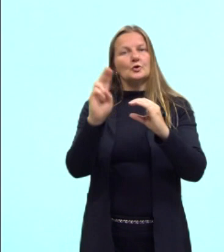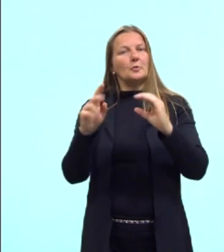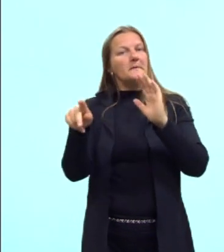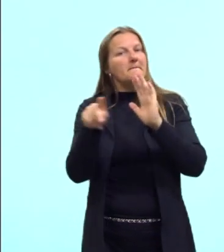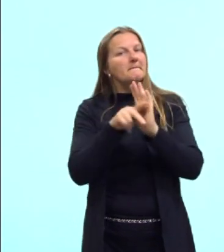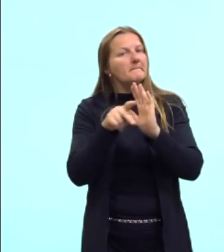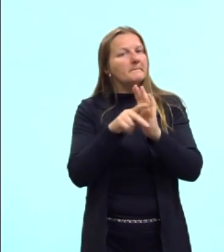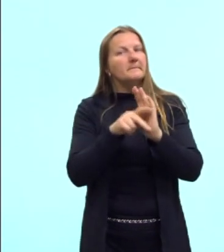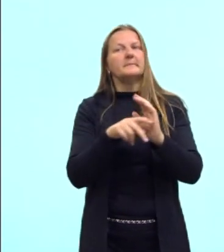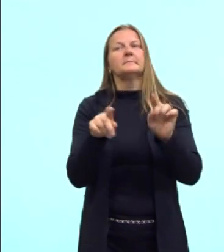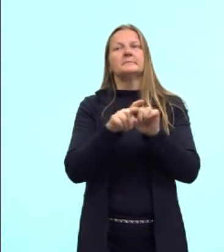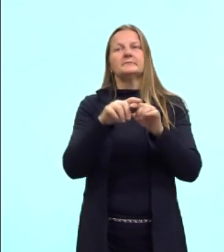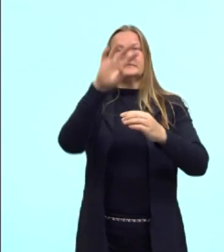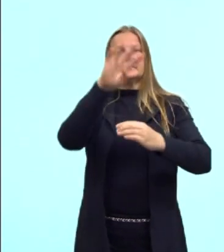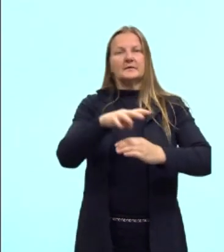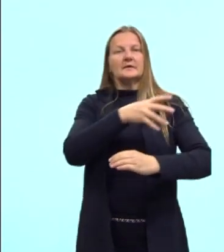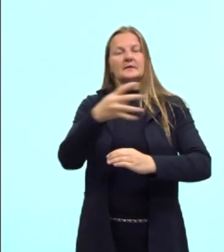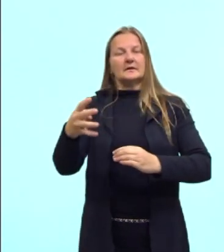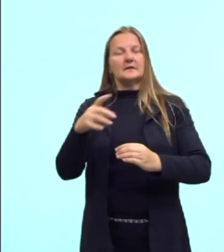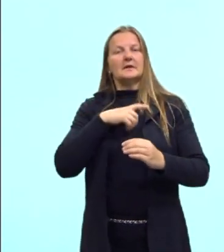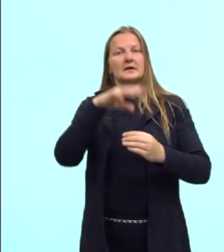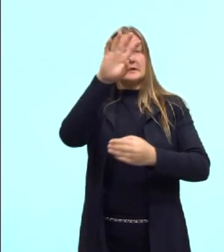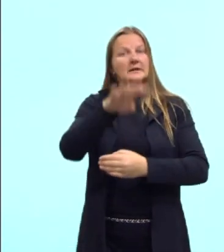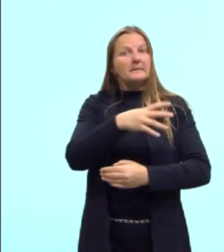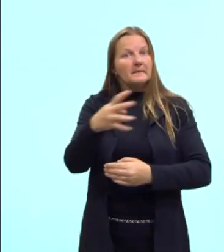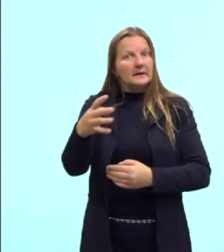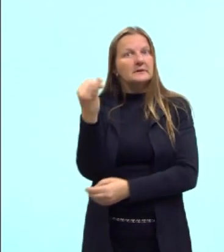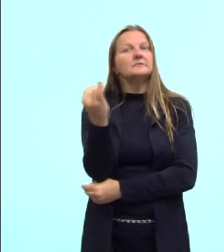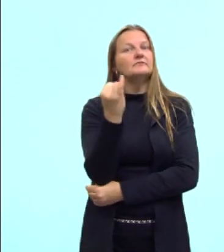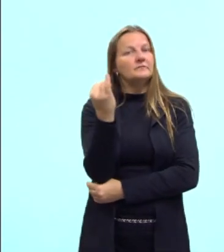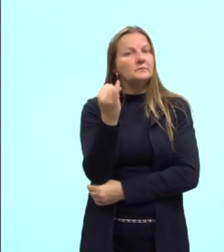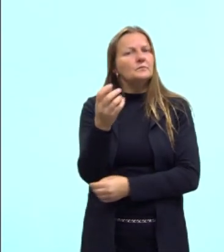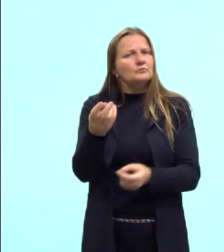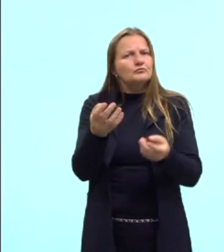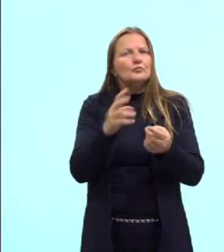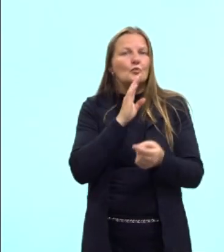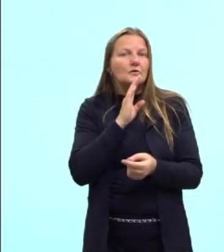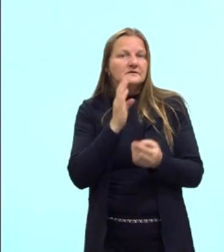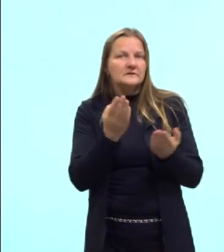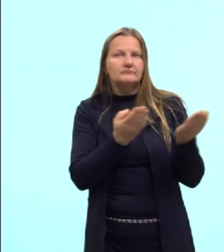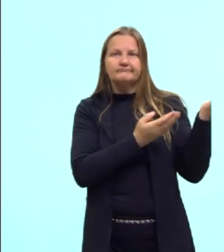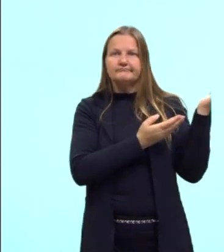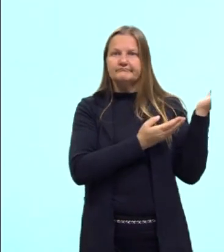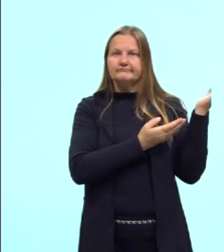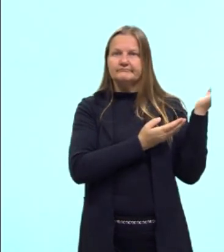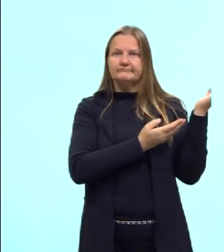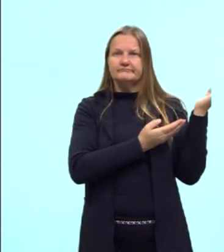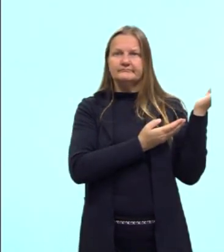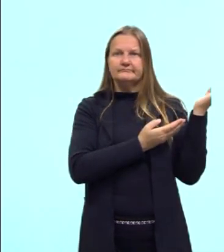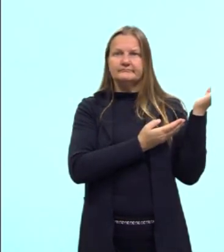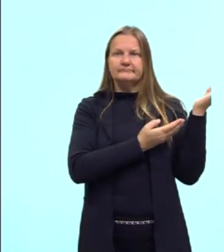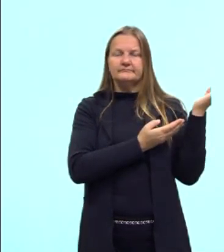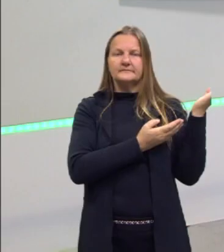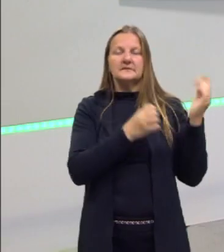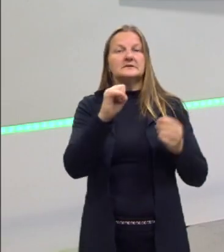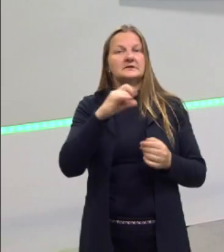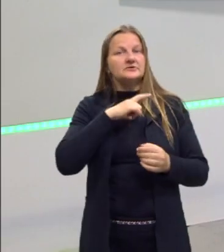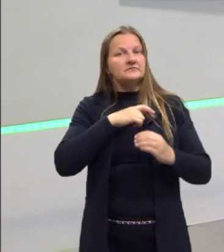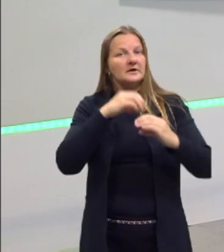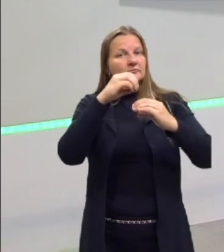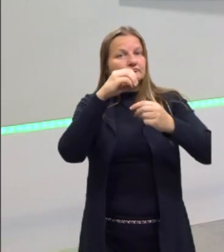existe também uma tabela para isso é importante a gente entender essa tabela e lembrado essa tabela caso cai